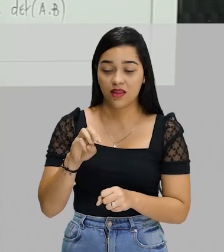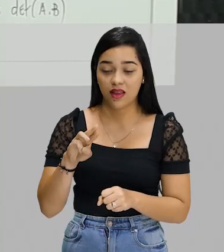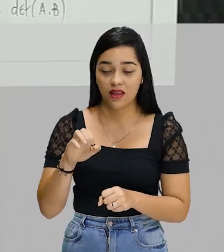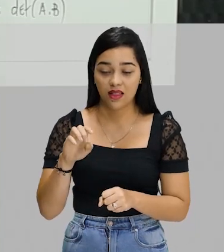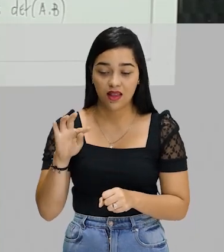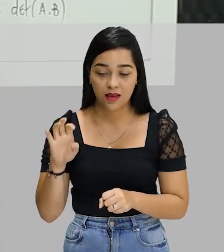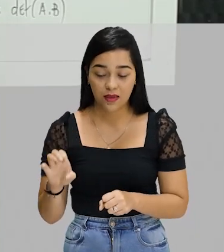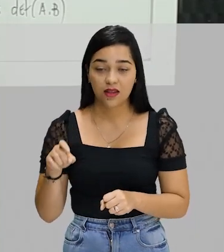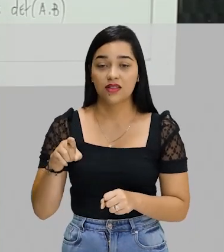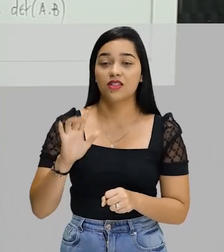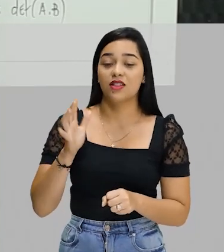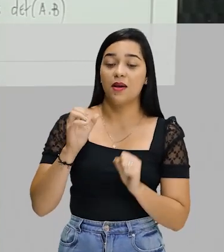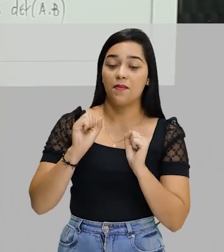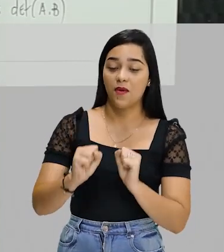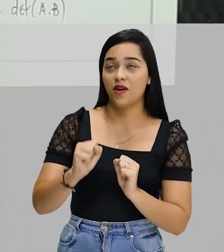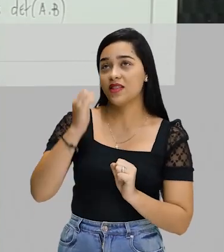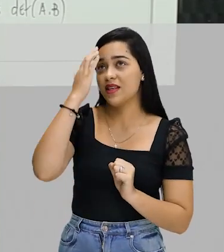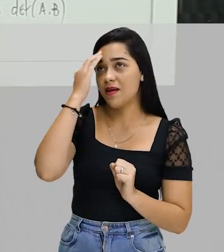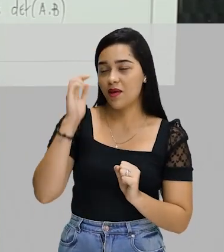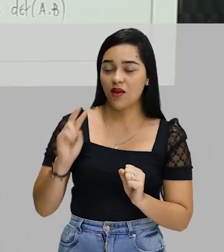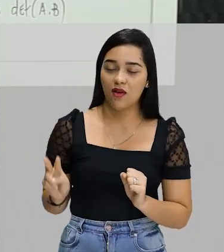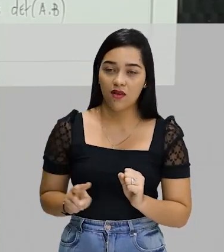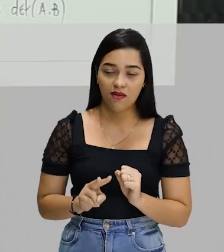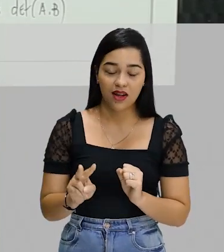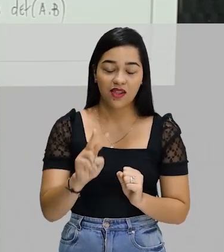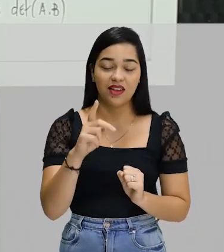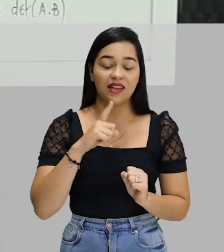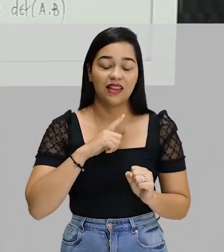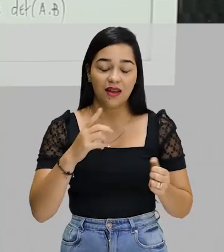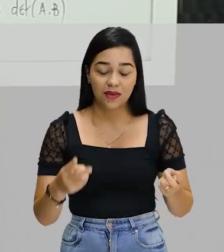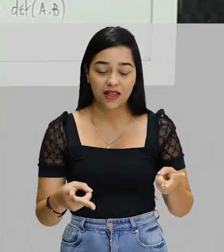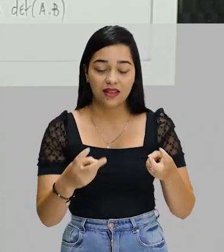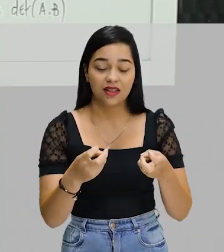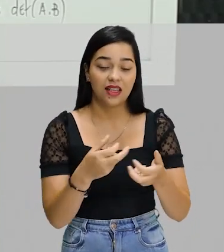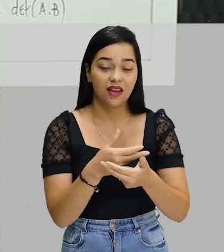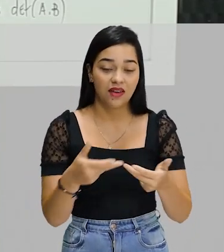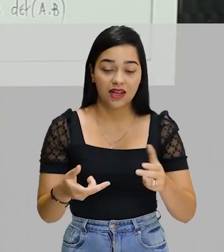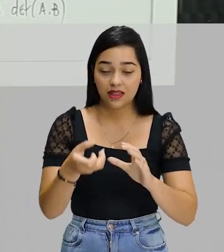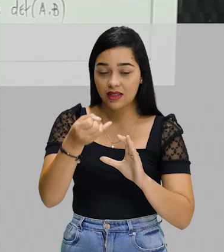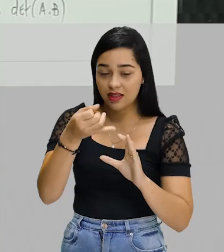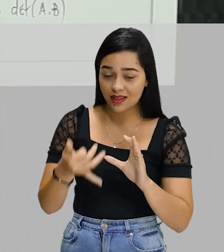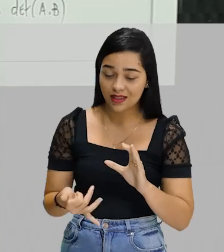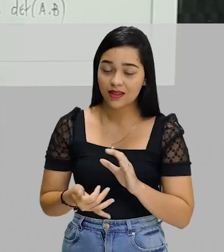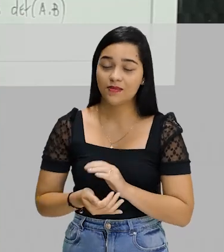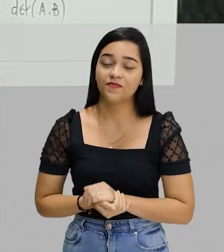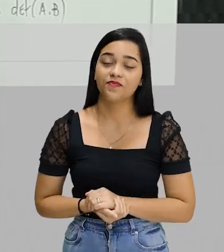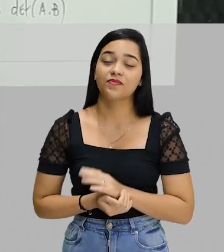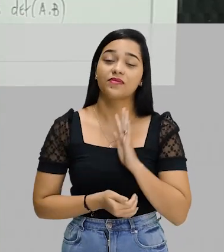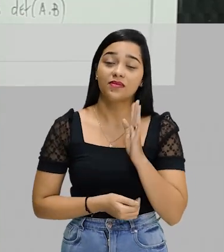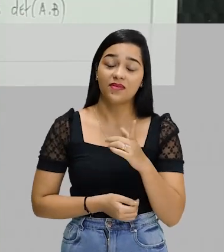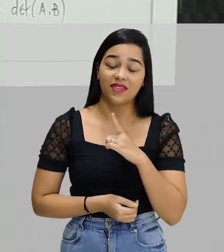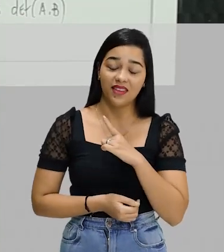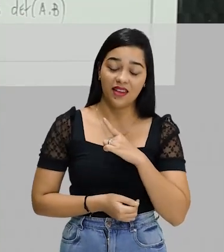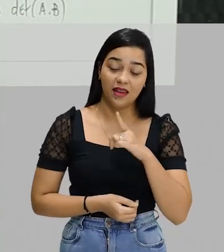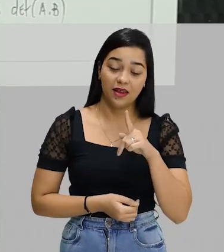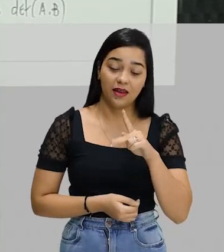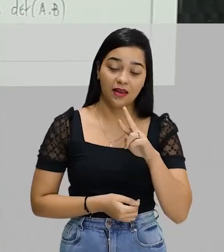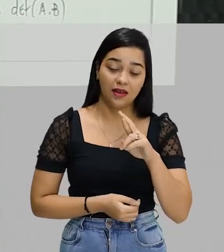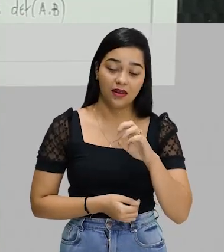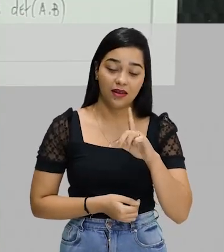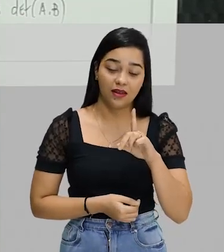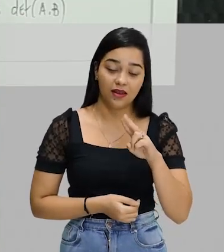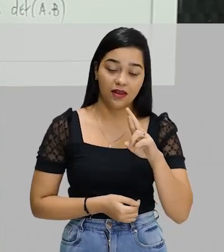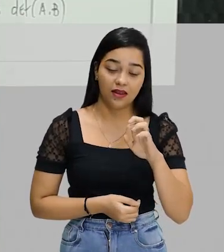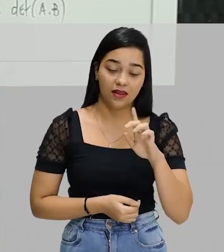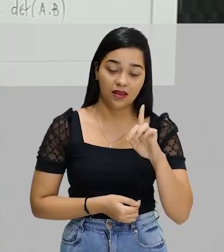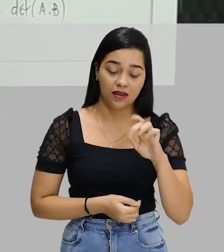matriz, que você já pode saber o valor a partir da observação de certas características, né, que nós chamamos de propriedades dos